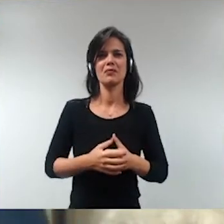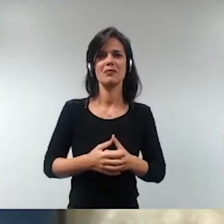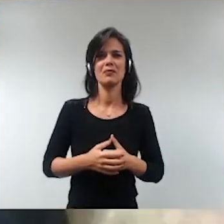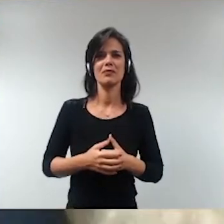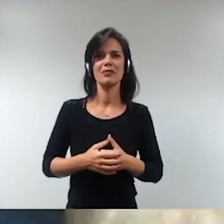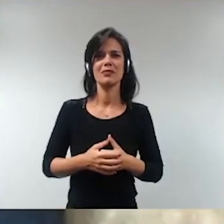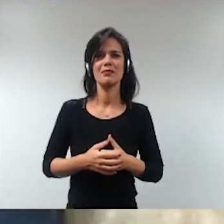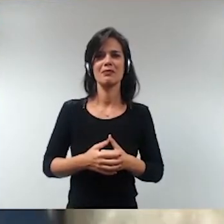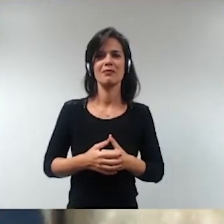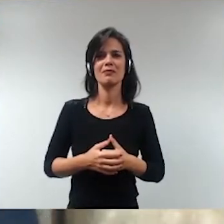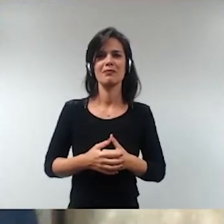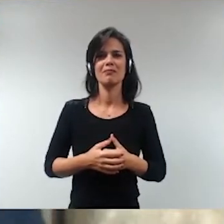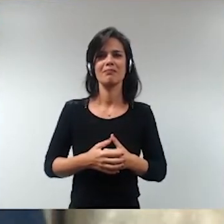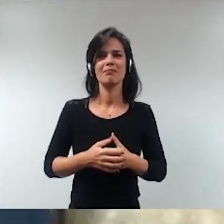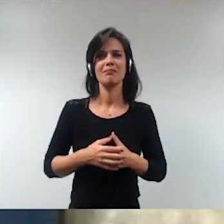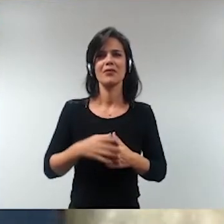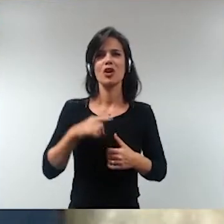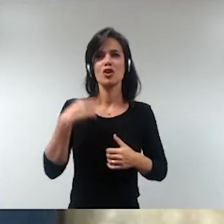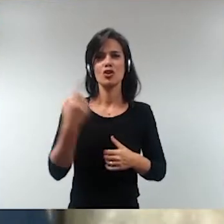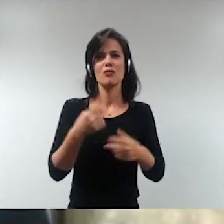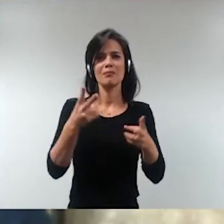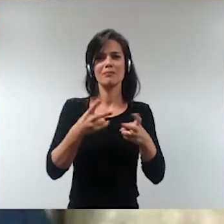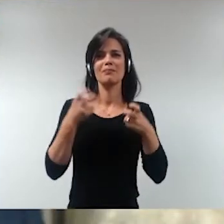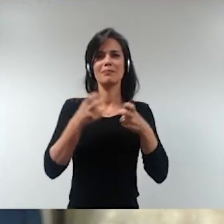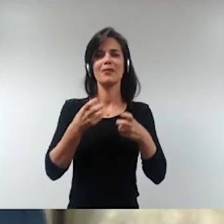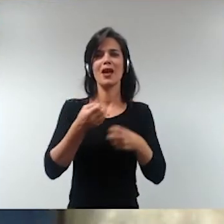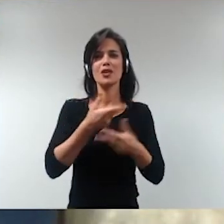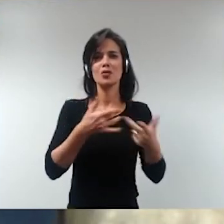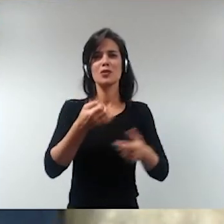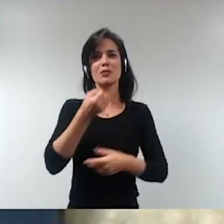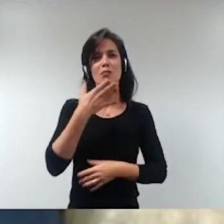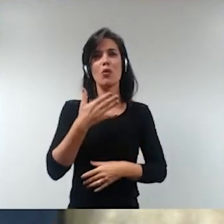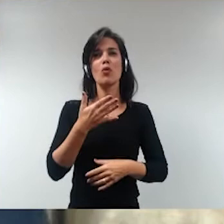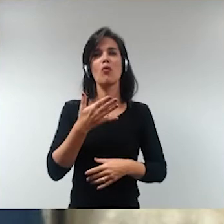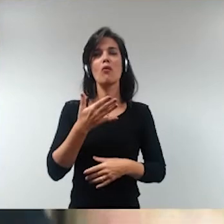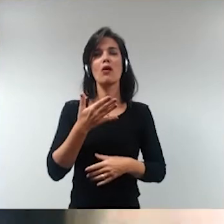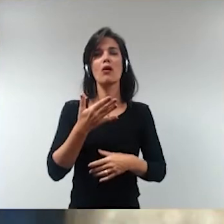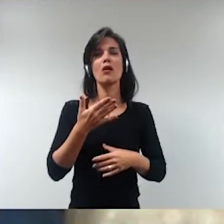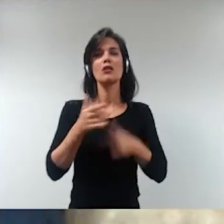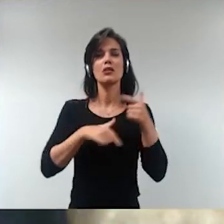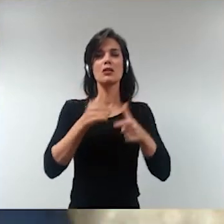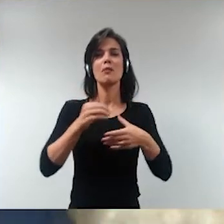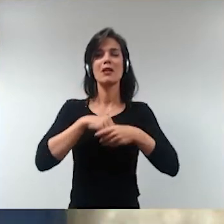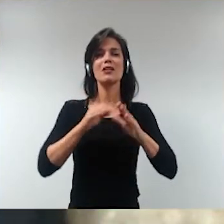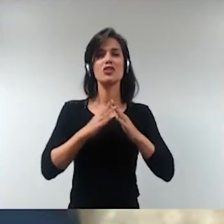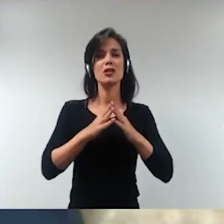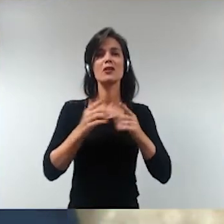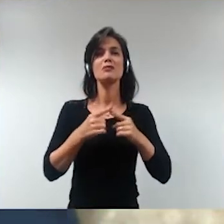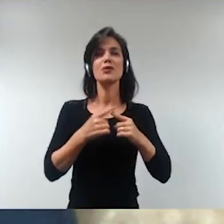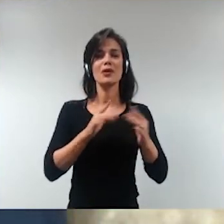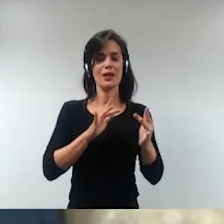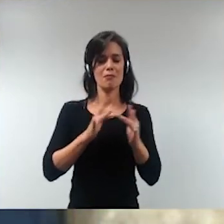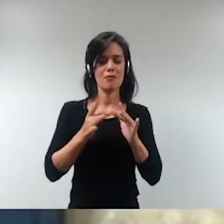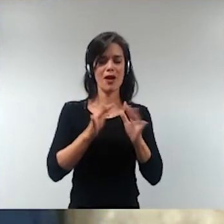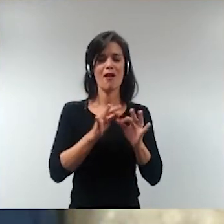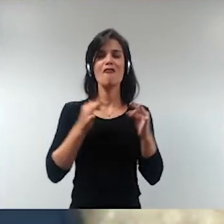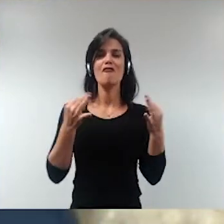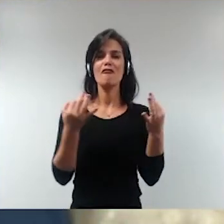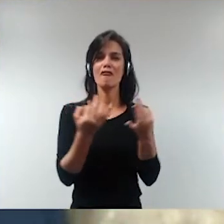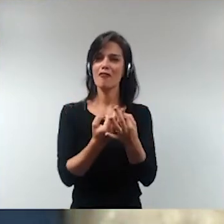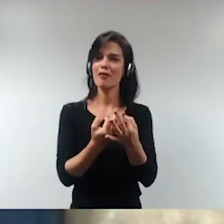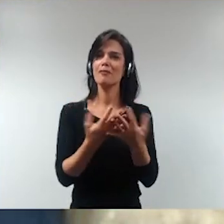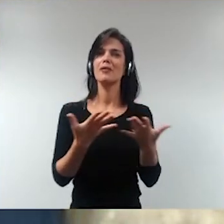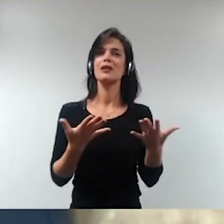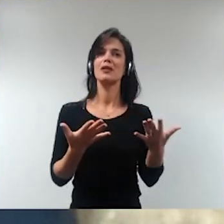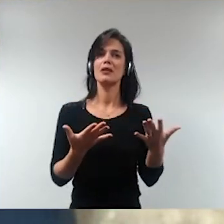parte boa do teletrabalho. Poder ficar mais perto da família, poder fazer as refeições em casa, que muitos não